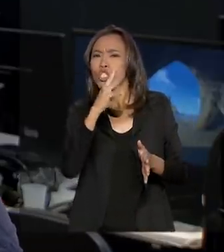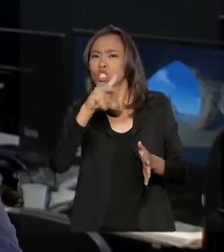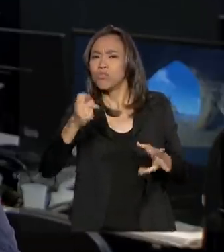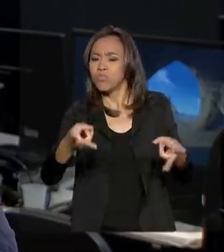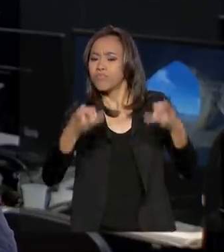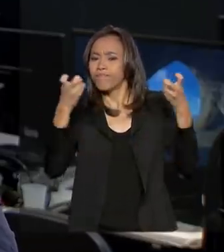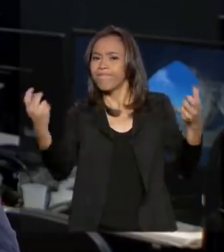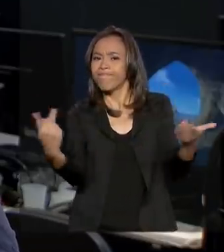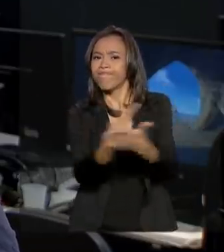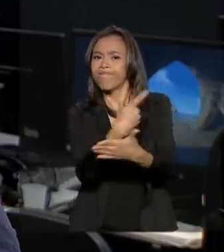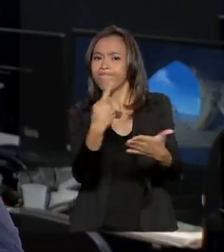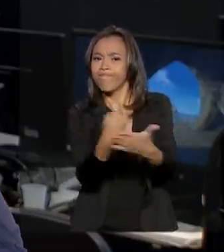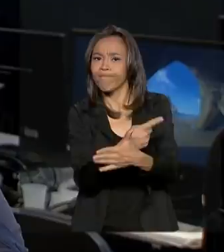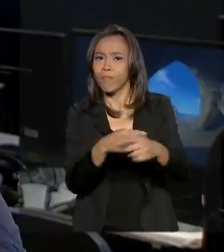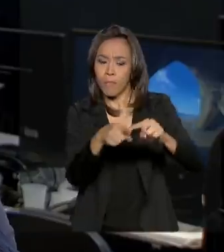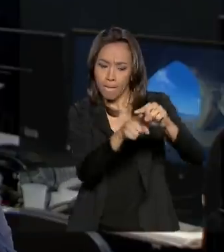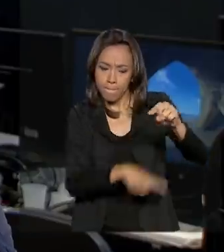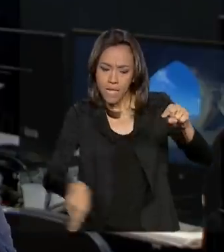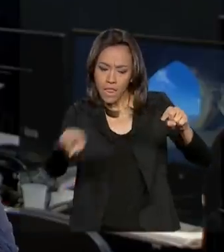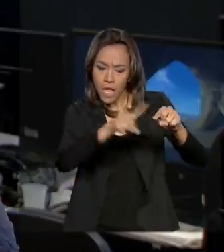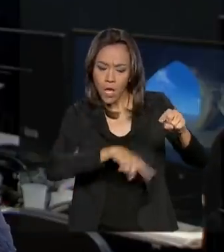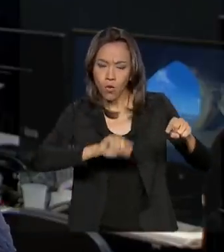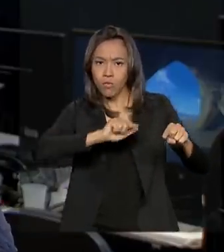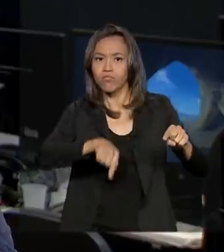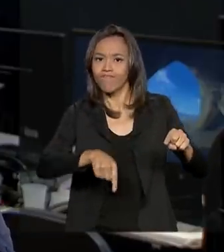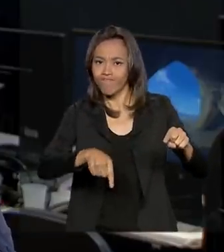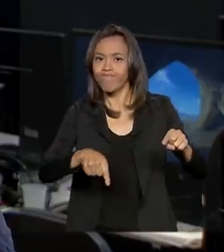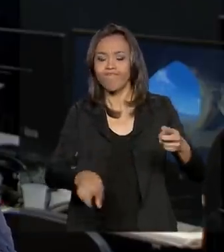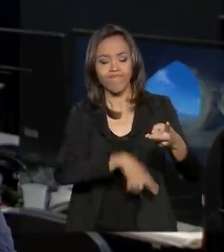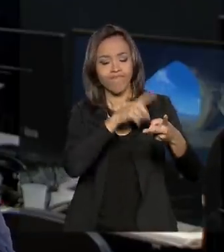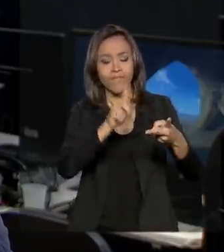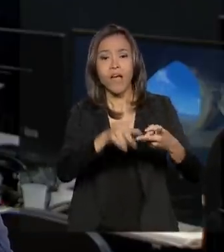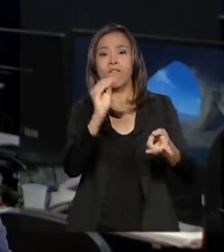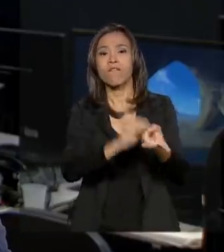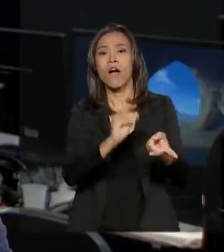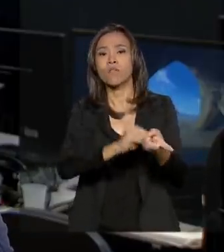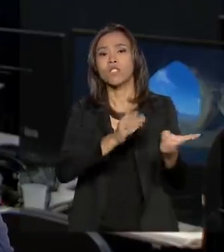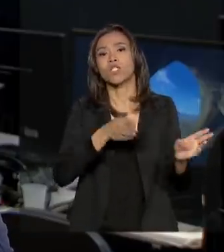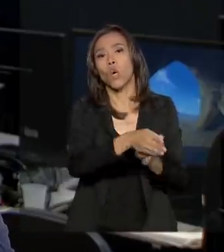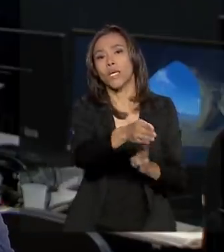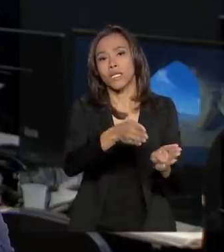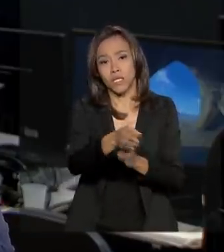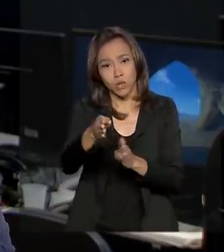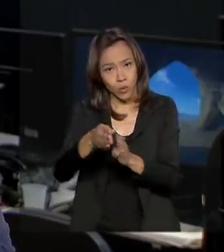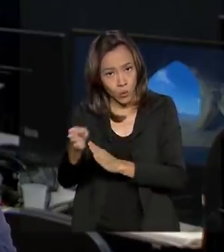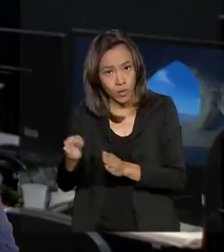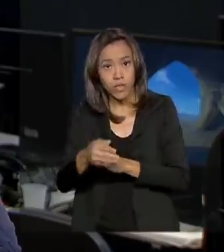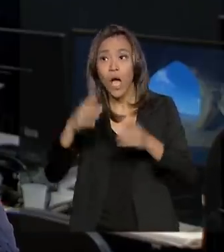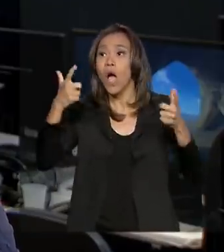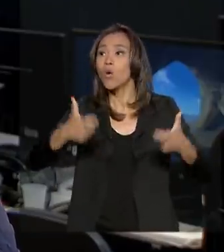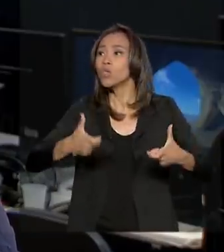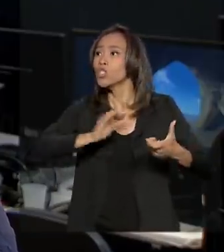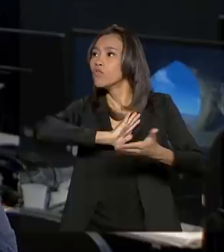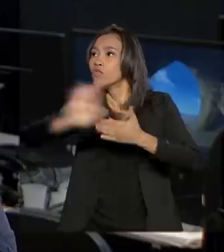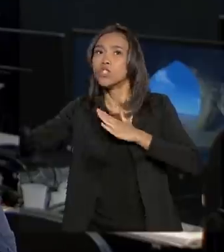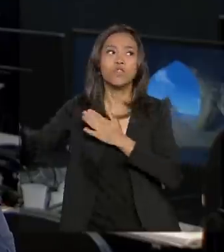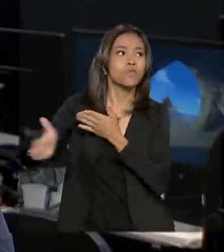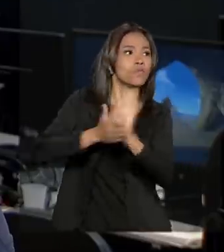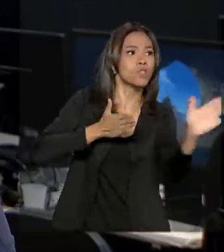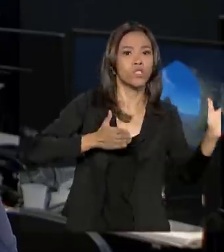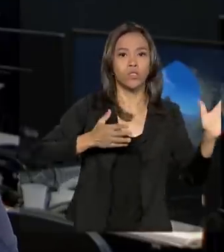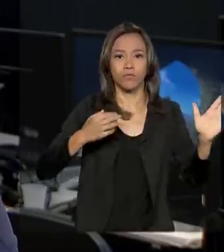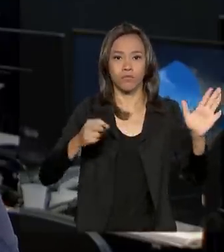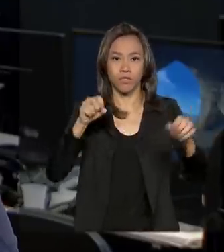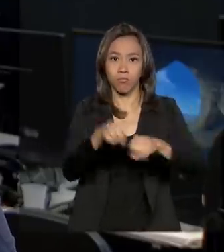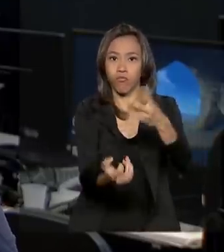como pneus em situação irregular falta de instruções de operação das saídas de emergência cintos de segurança